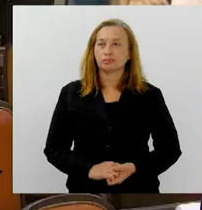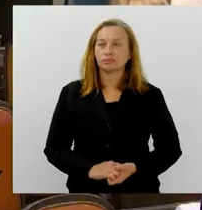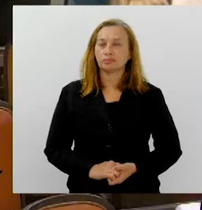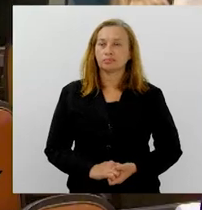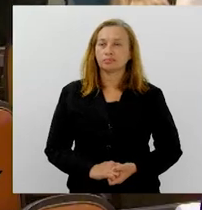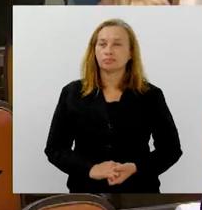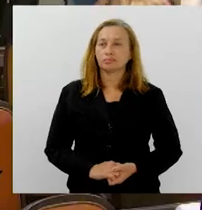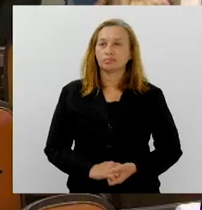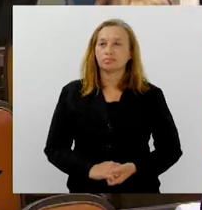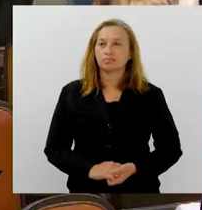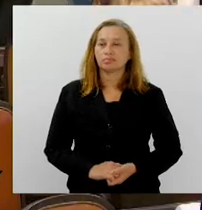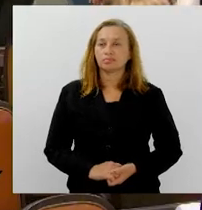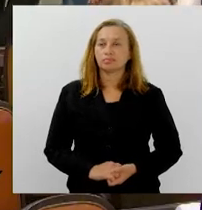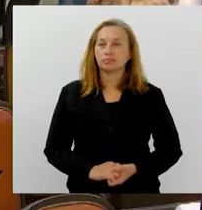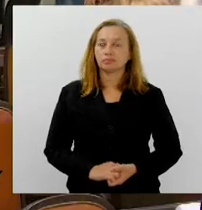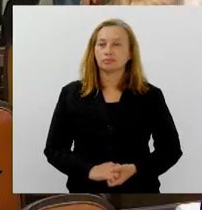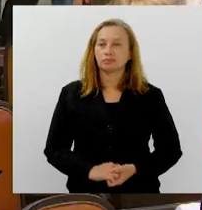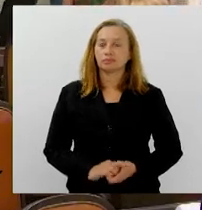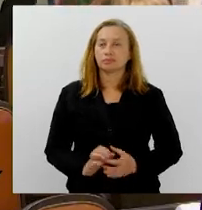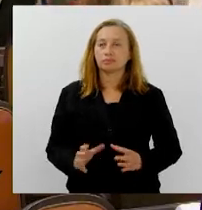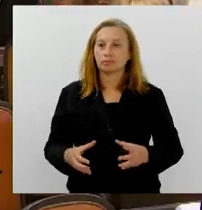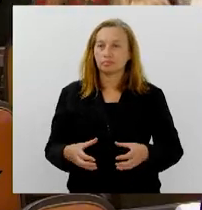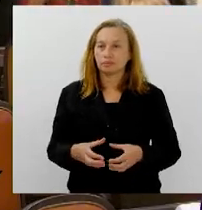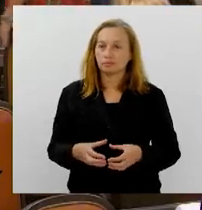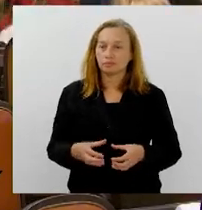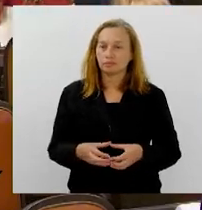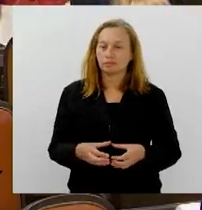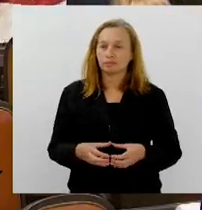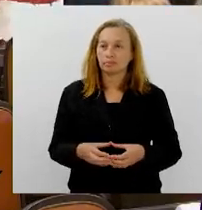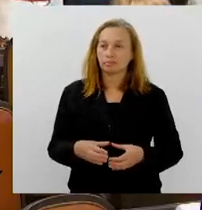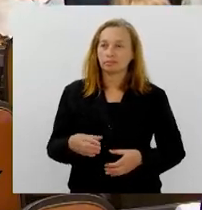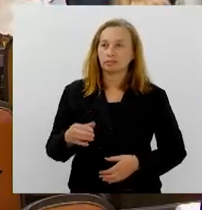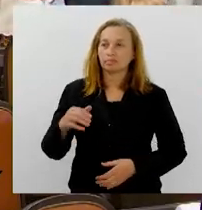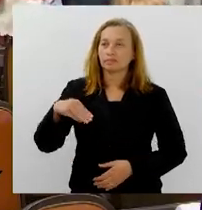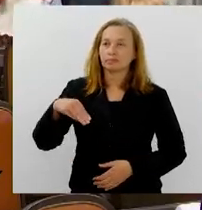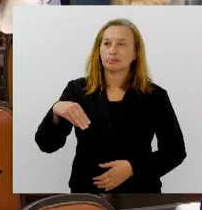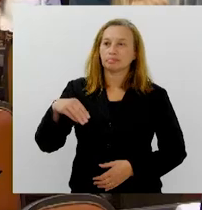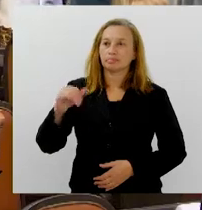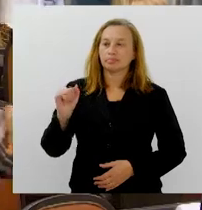Próximo agraciado, Comunidade Omariô de Jurema.